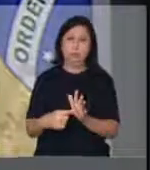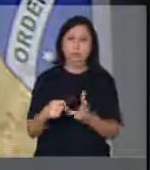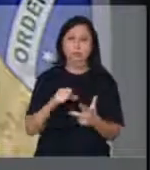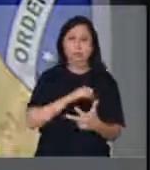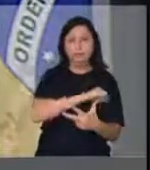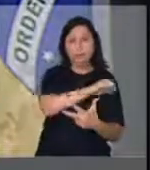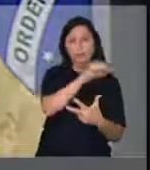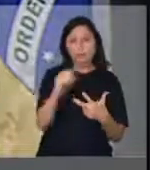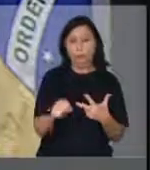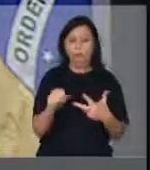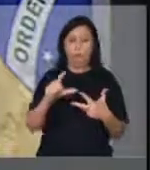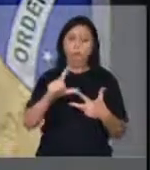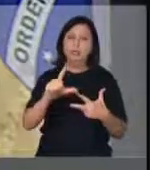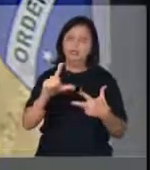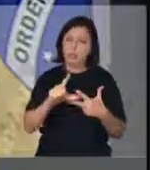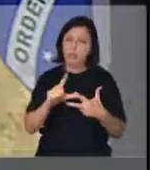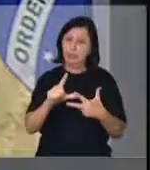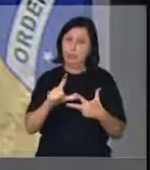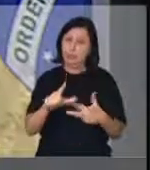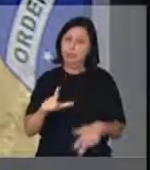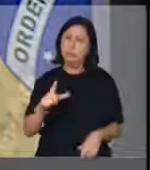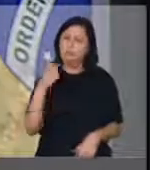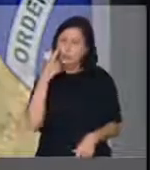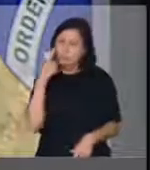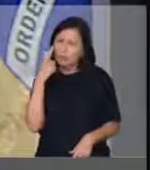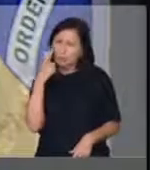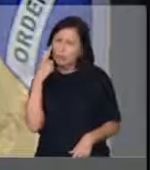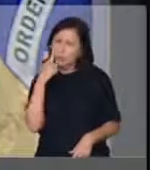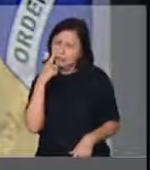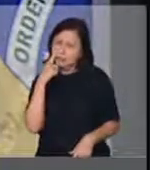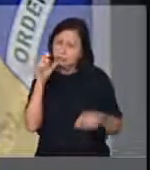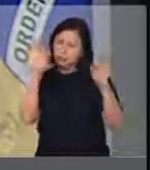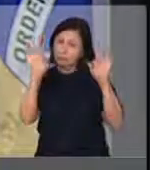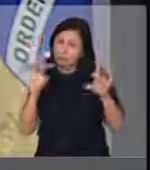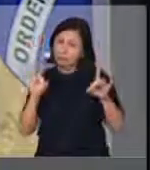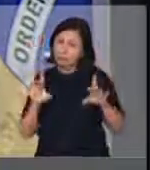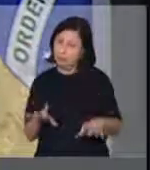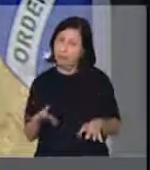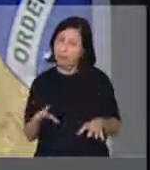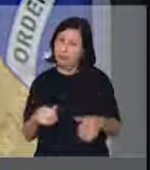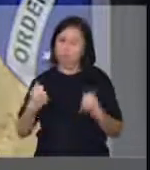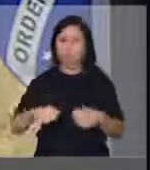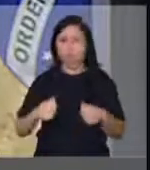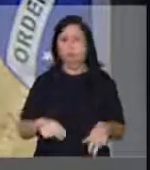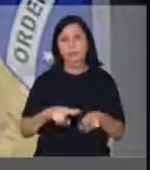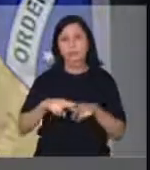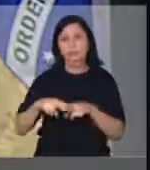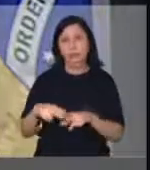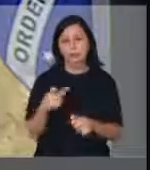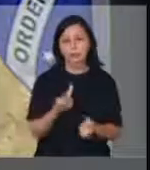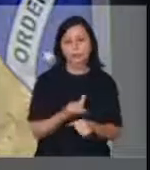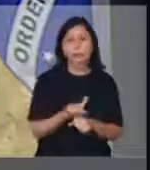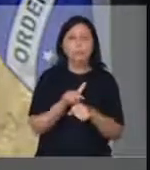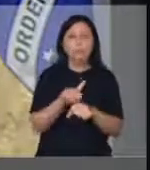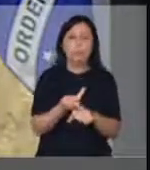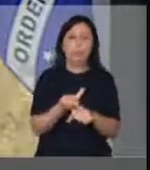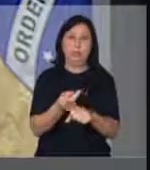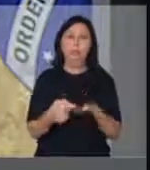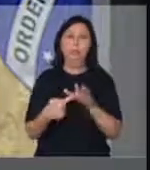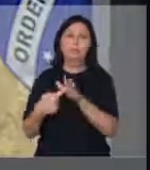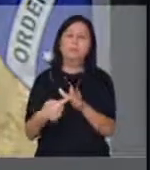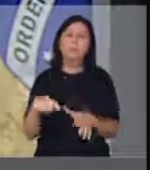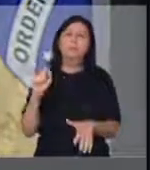o prêmio brasil mais inclusão é importante ação em sinal de reconhecimento às pessoas com deficiência é através dessa premiação que nós mostramos ao brasil